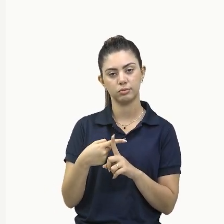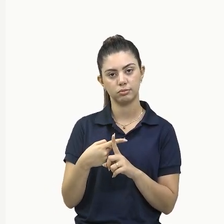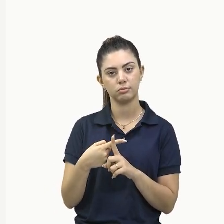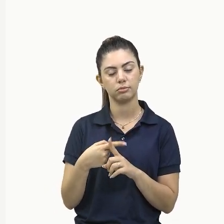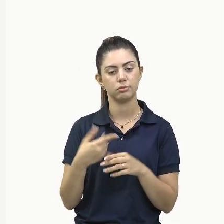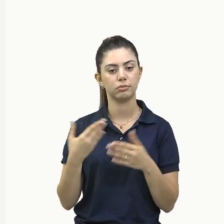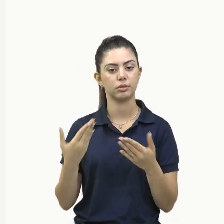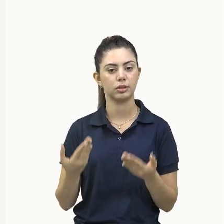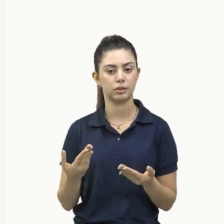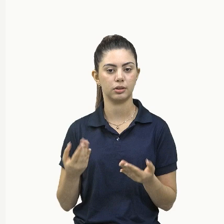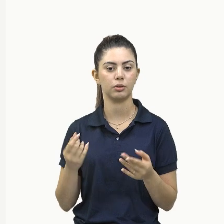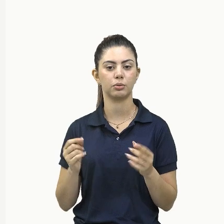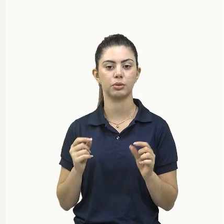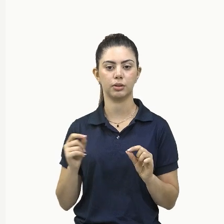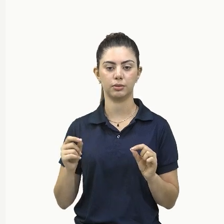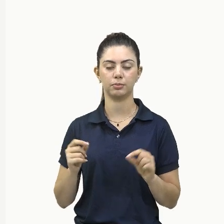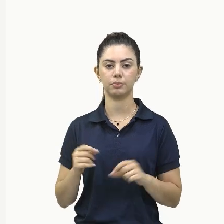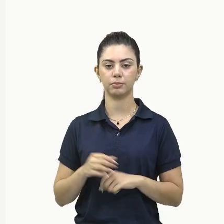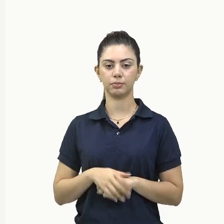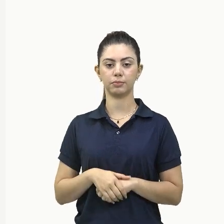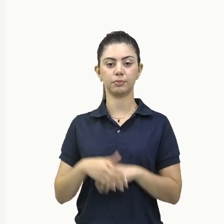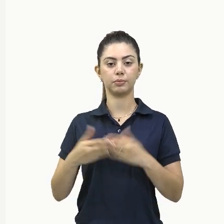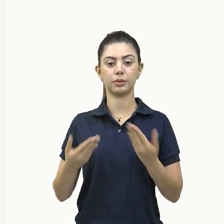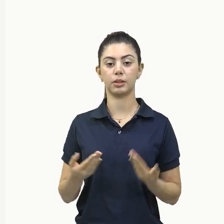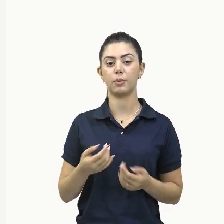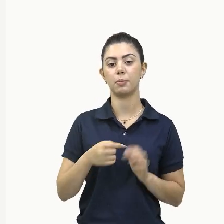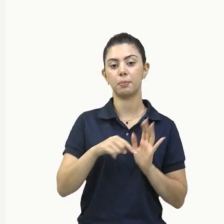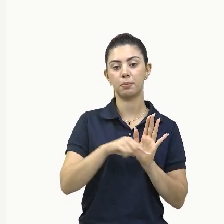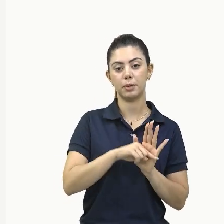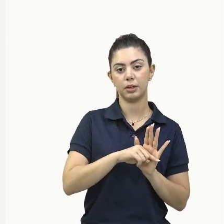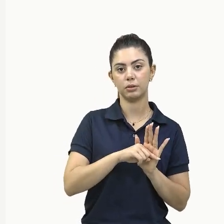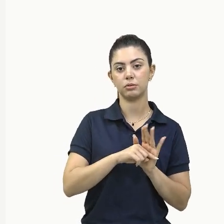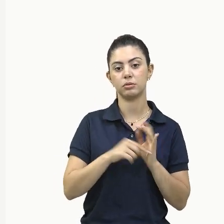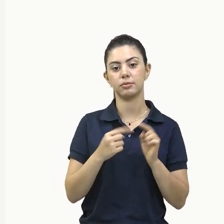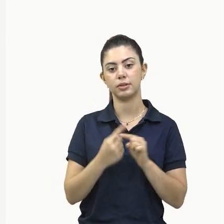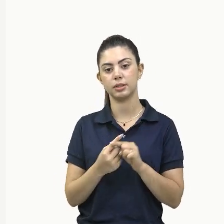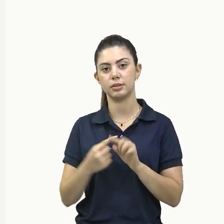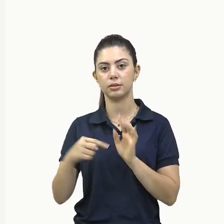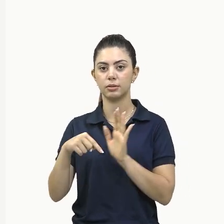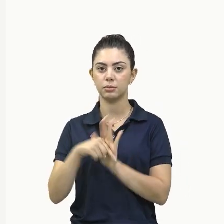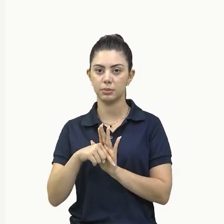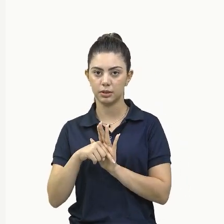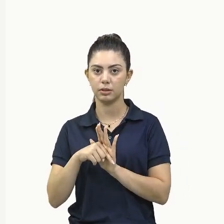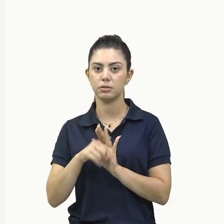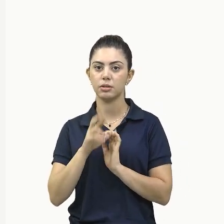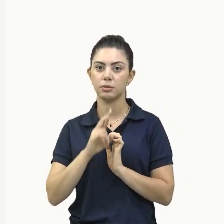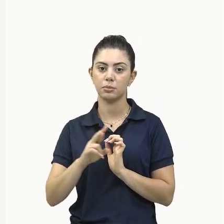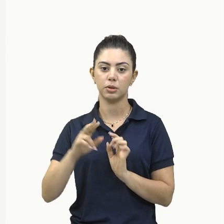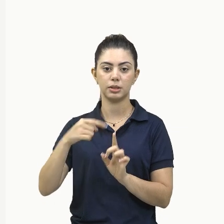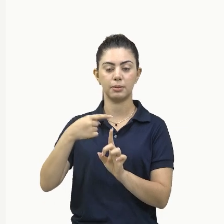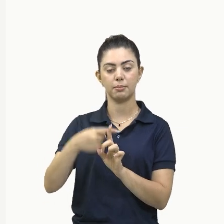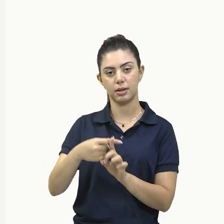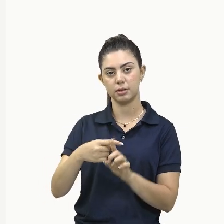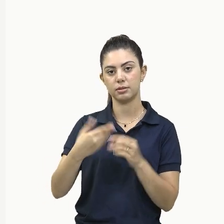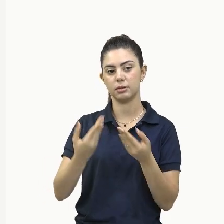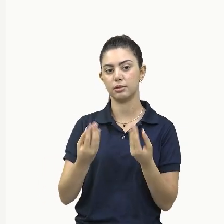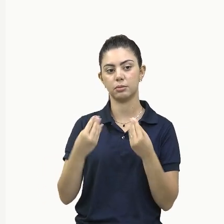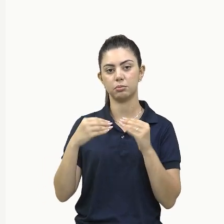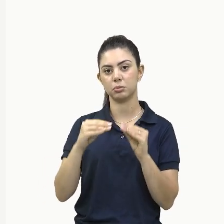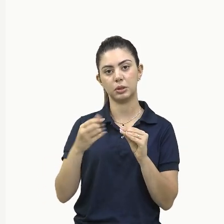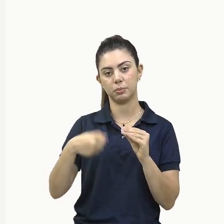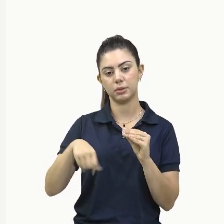isso que menos por menos aqui ficou mais, que a gente não precisou inserir. Então, vamos ter o